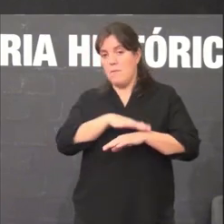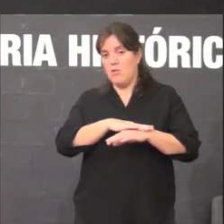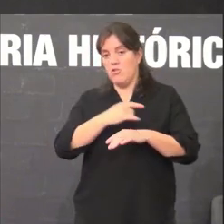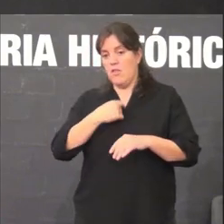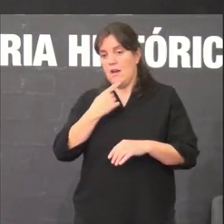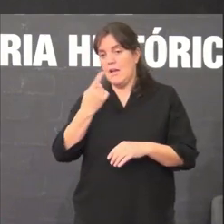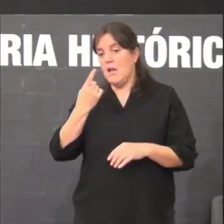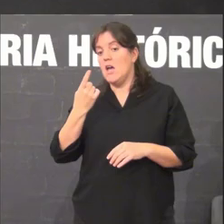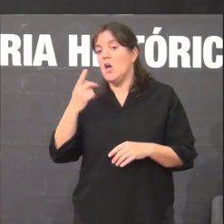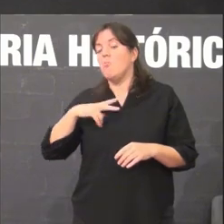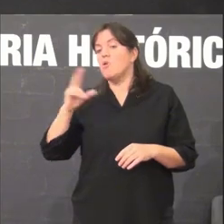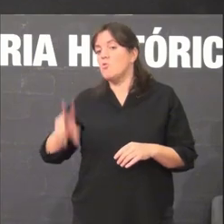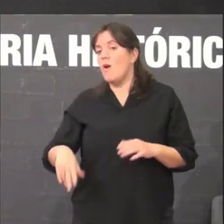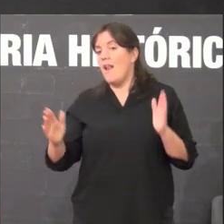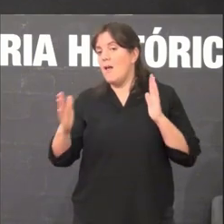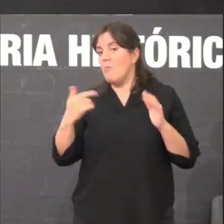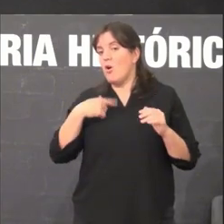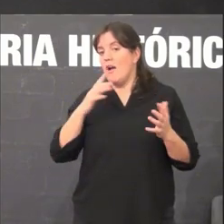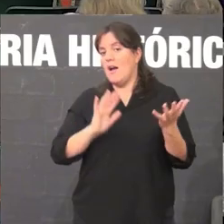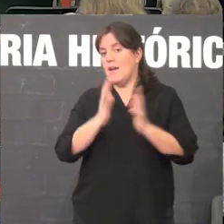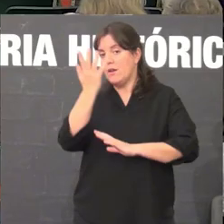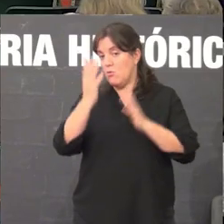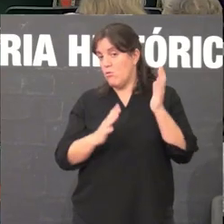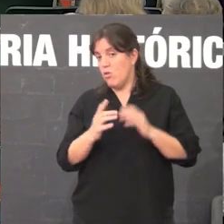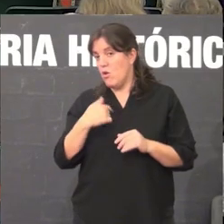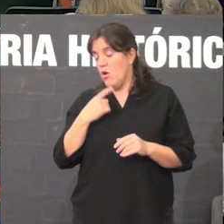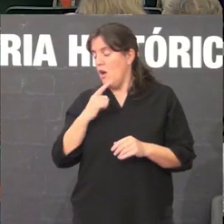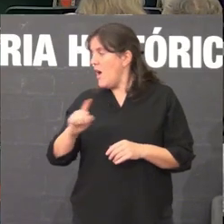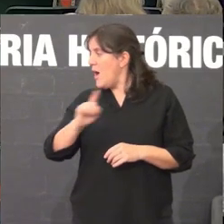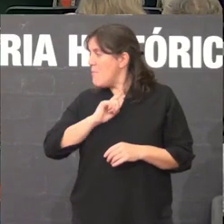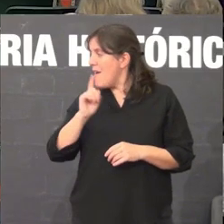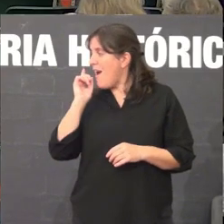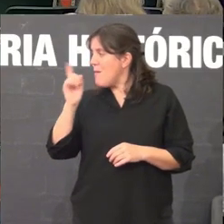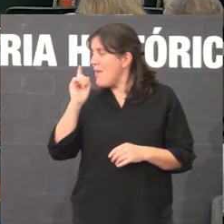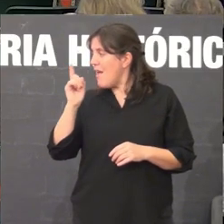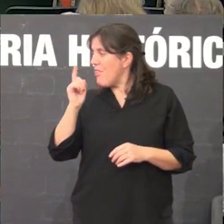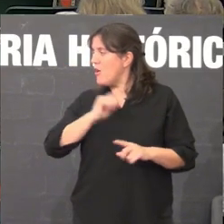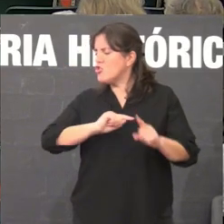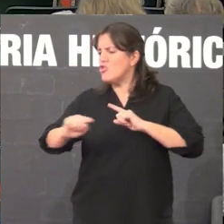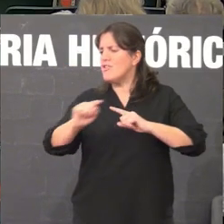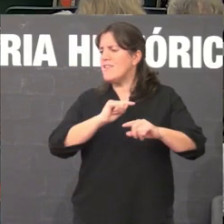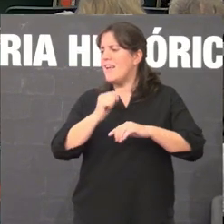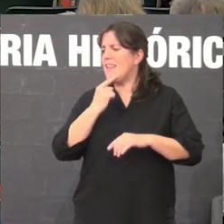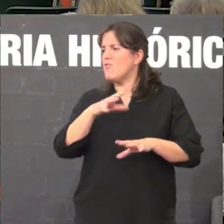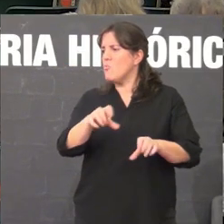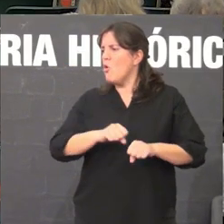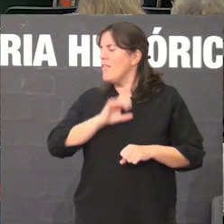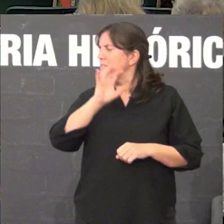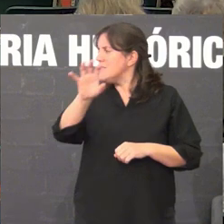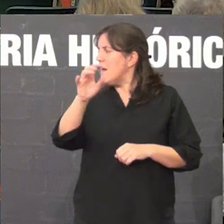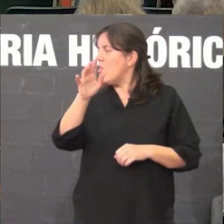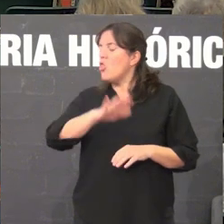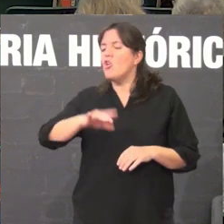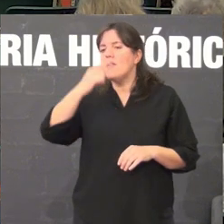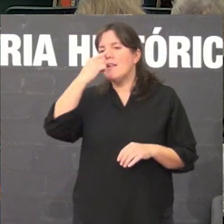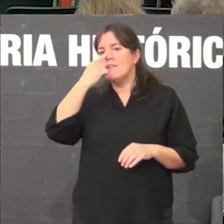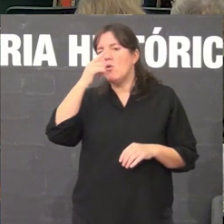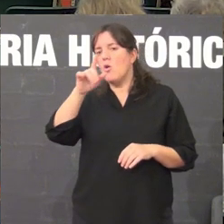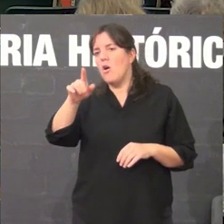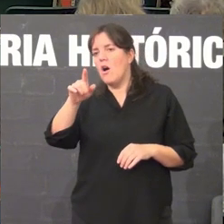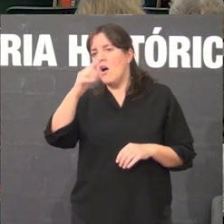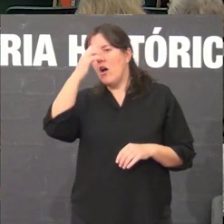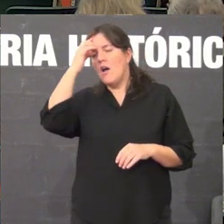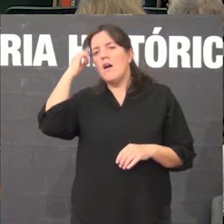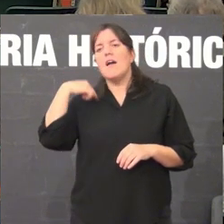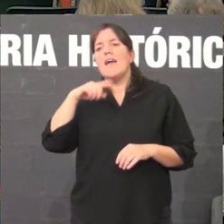Portugal, durante a Revolução, houve uma ameaça de totalitarismo de Estado que se instalou em Lisboa em nome do